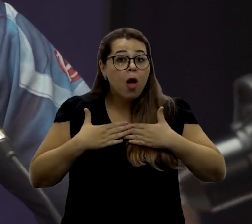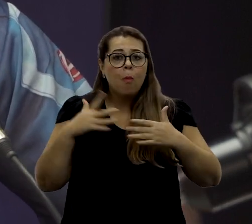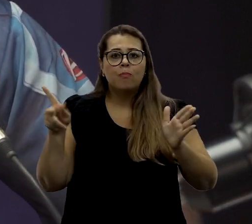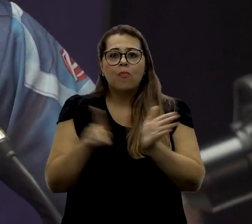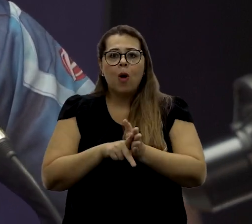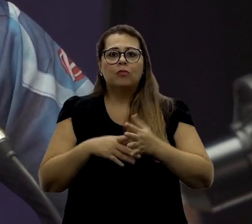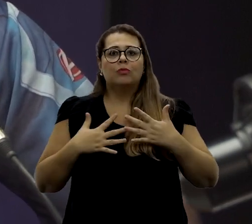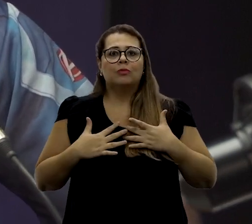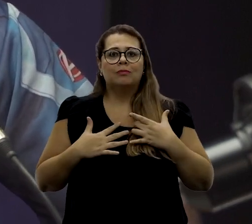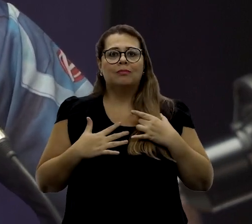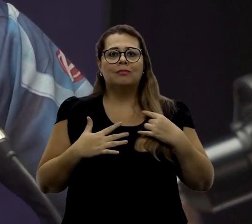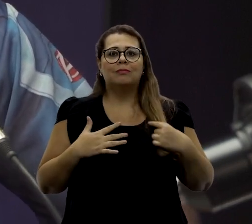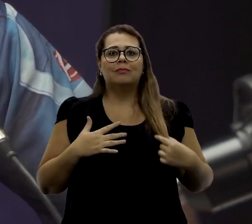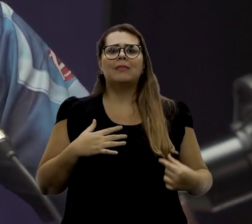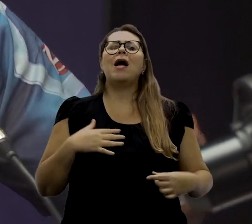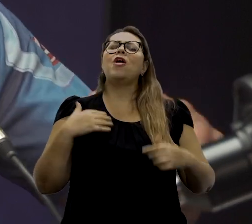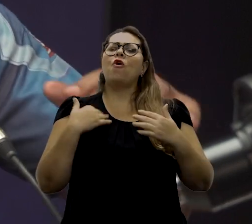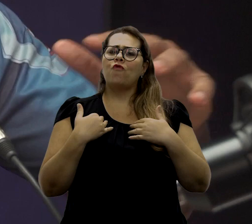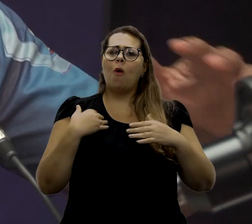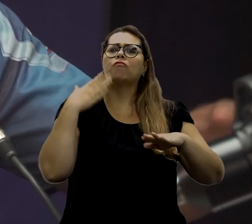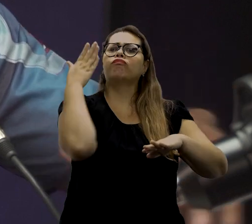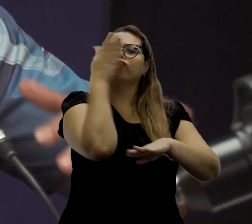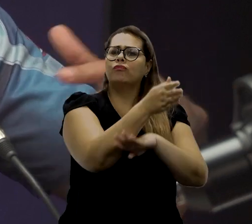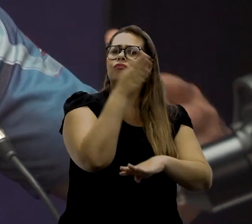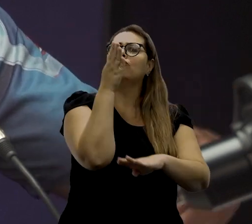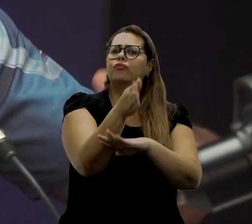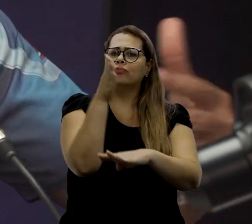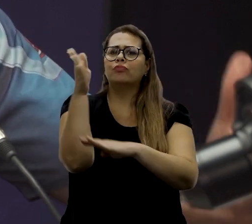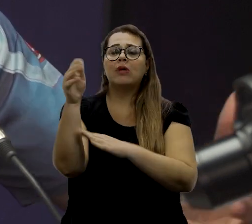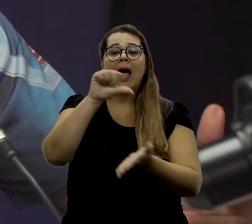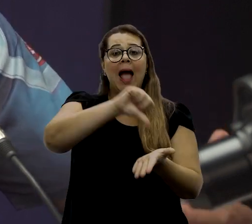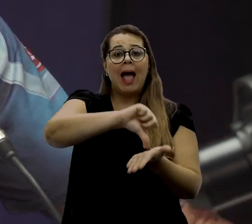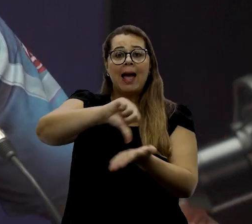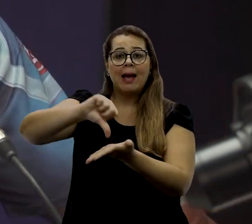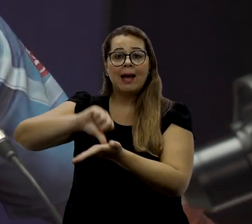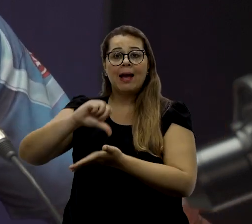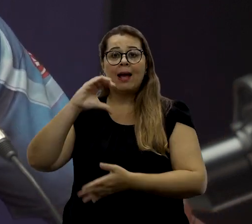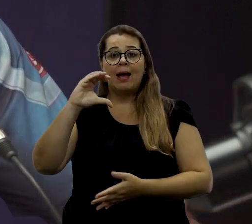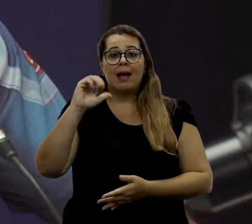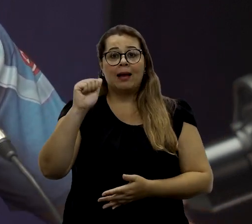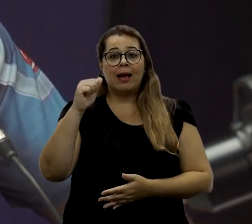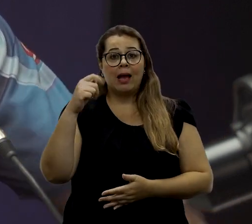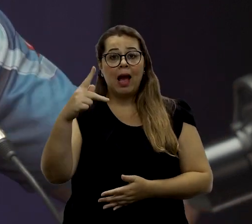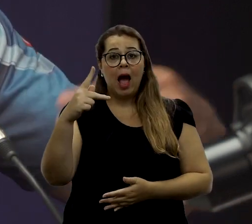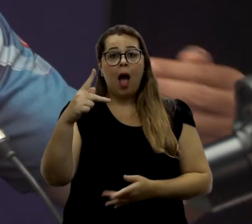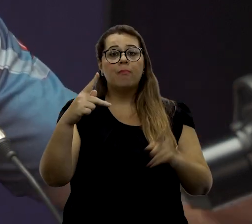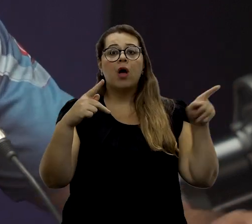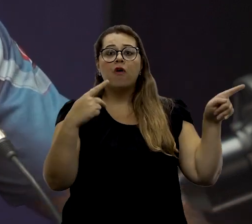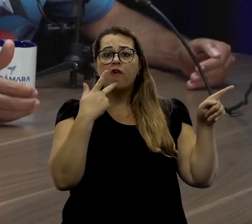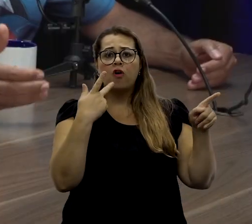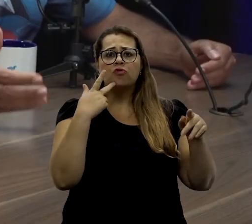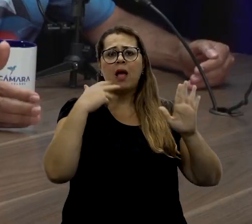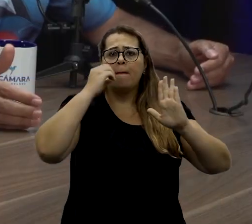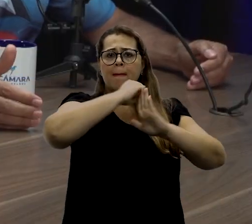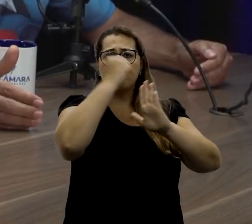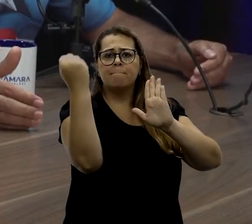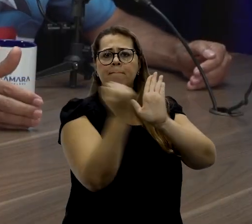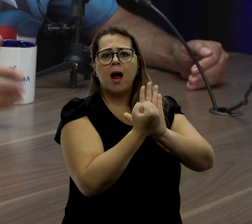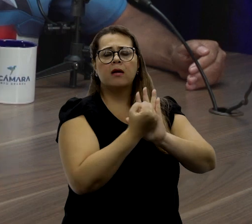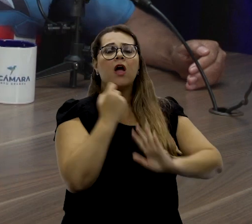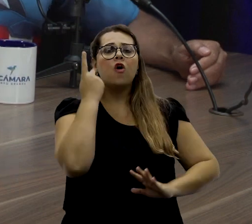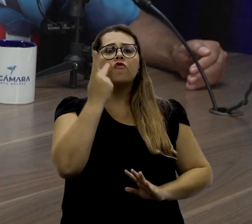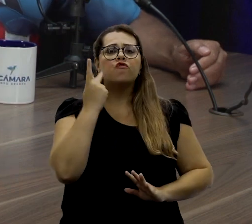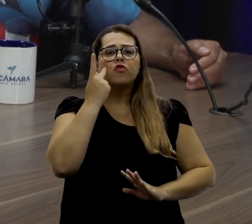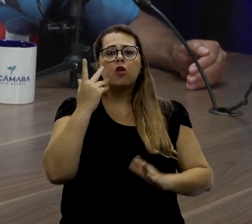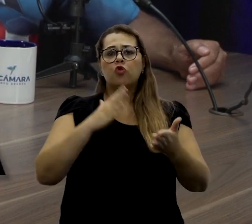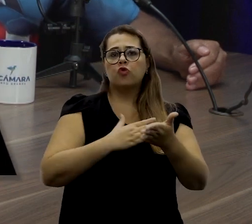eu esqueço o livro nos carros, né? Faz questão de ser chamado muitas vezes com essa bandeira, virador dos livros, da educação.